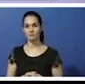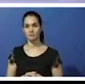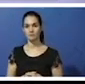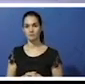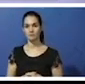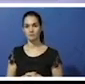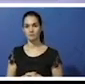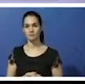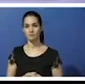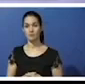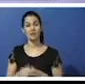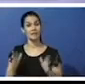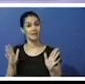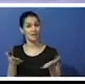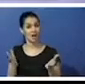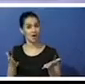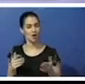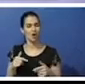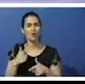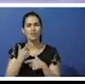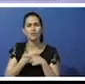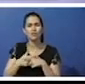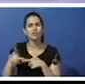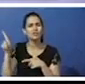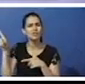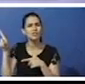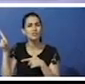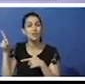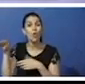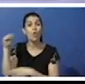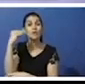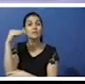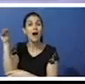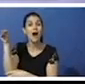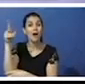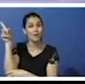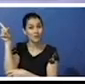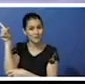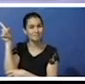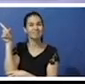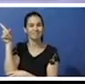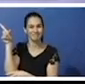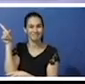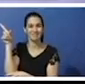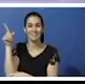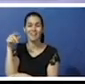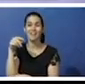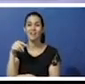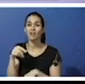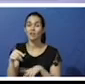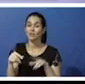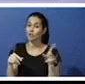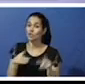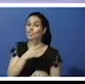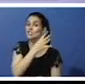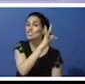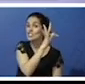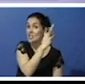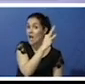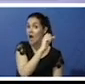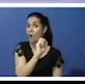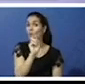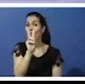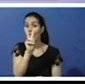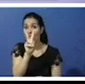E aqui nós vamos dividir os dinossauros entre o Tiago, o